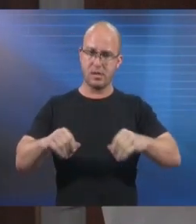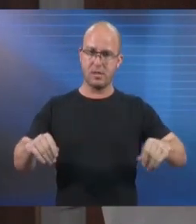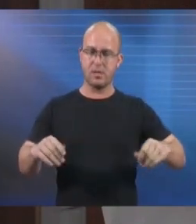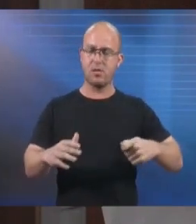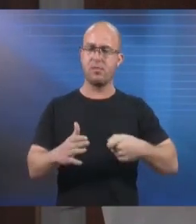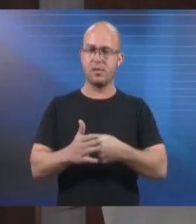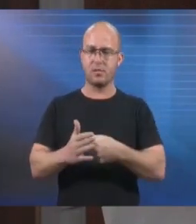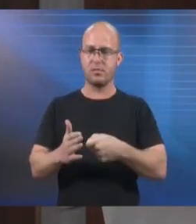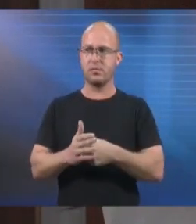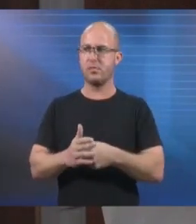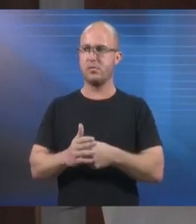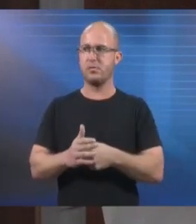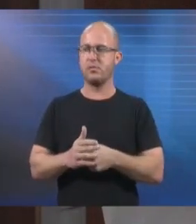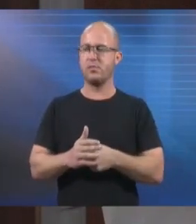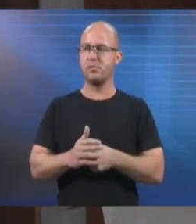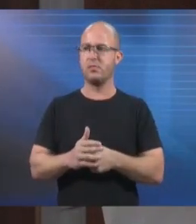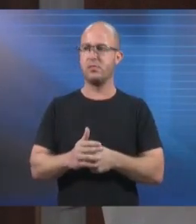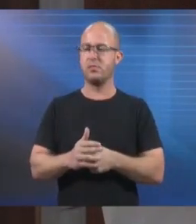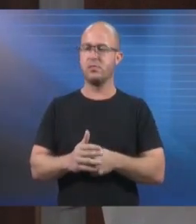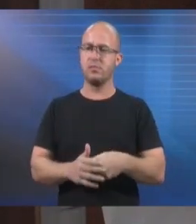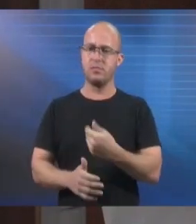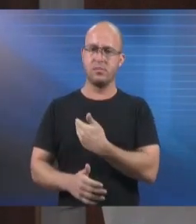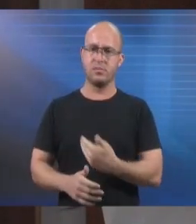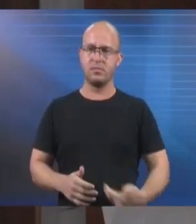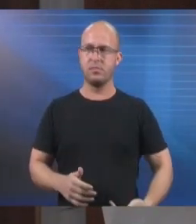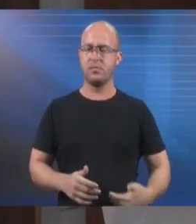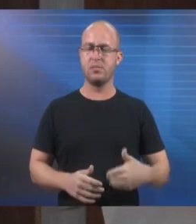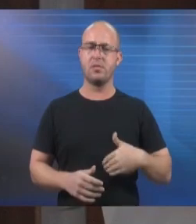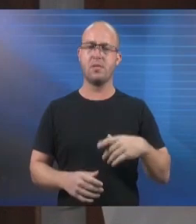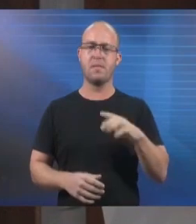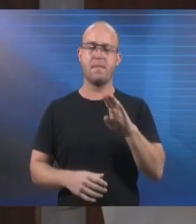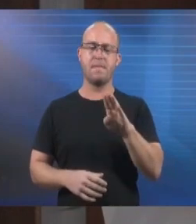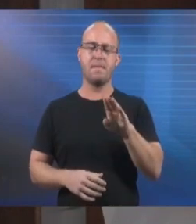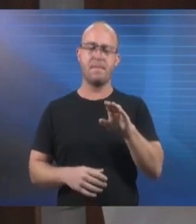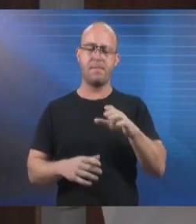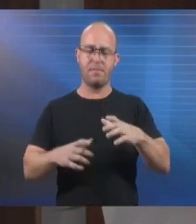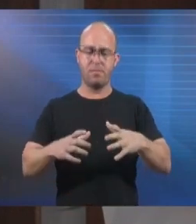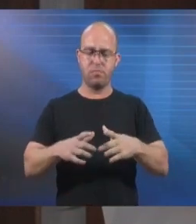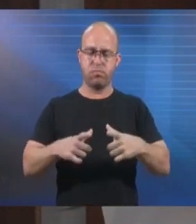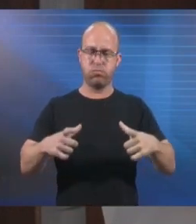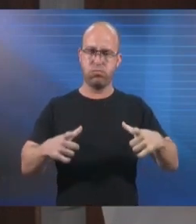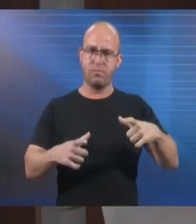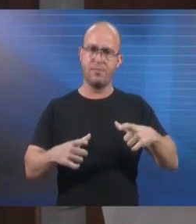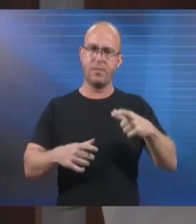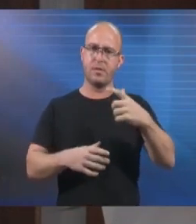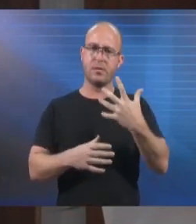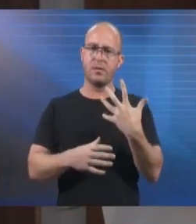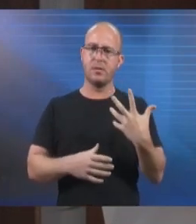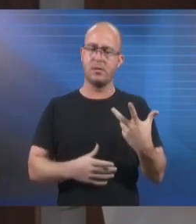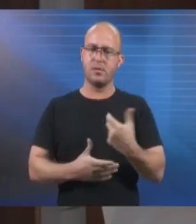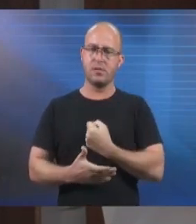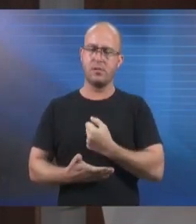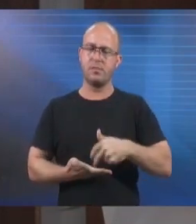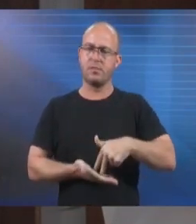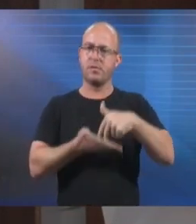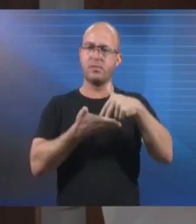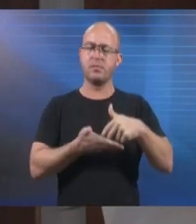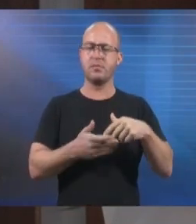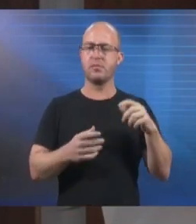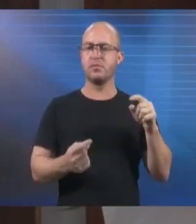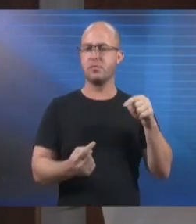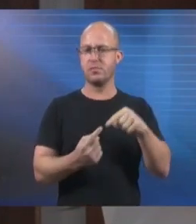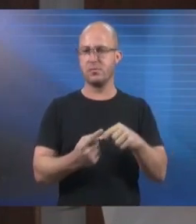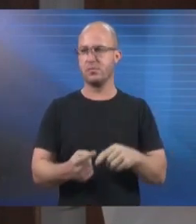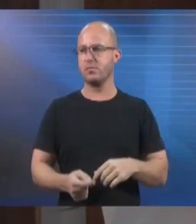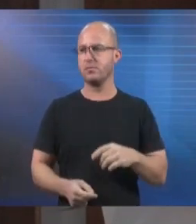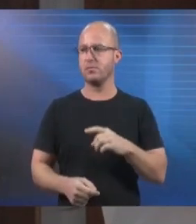obrigados a manter disposição do público boia do tipo salva-vidas com corda apropriada para esse fim projeto de lei Deputado Taveira